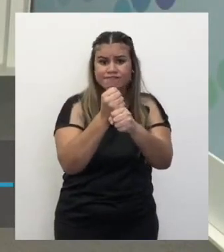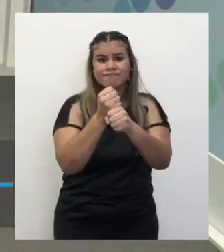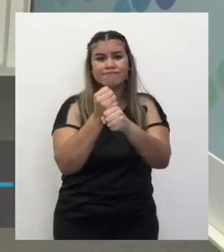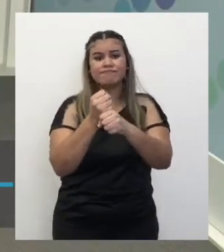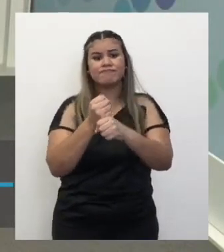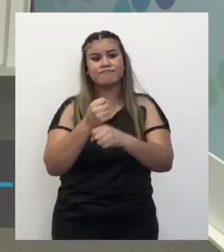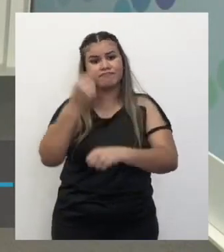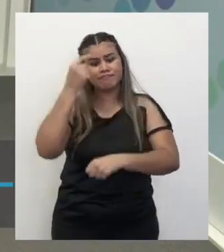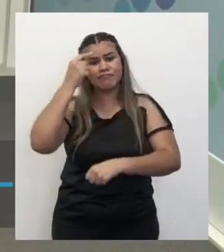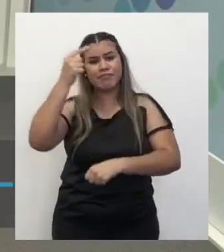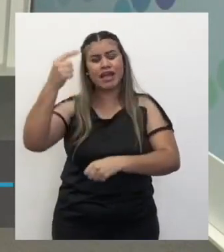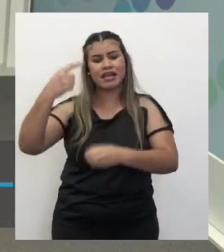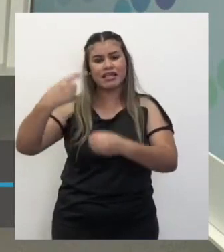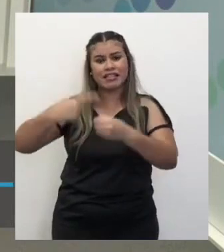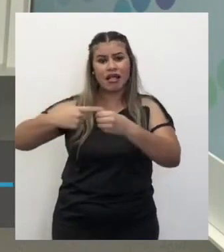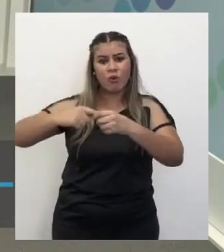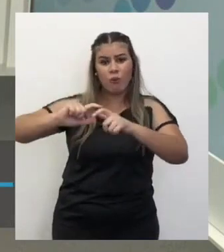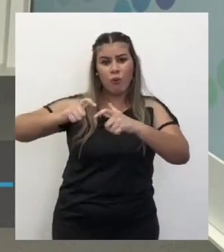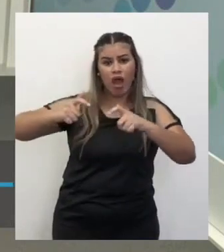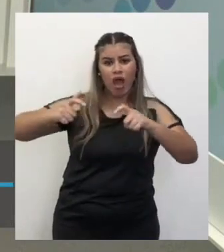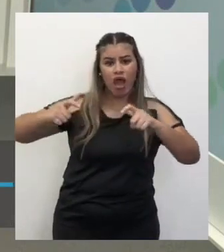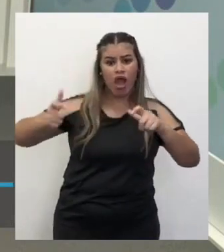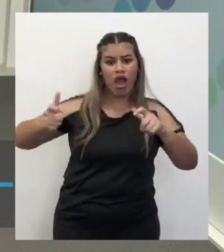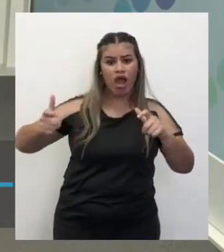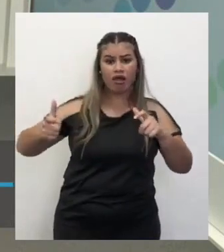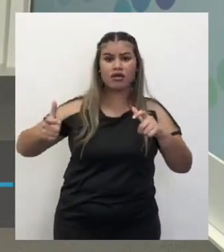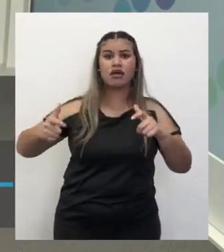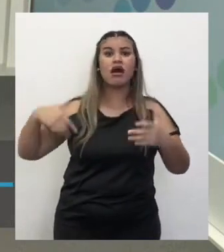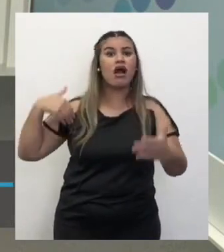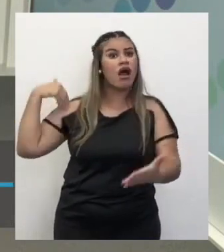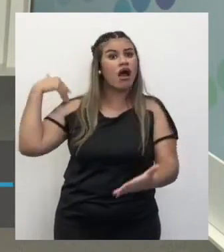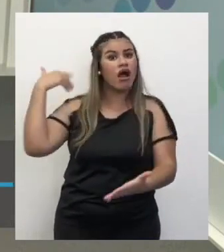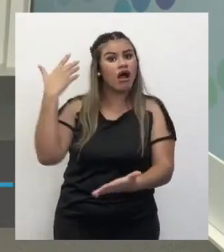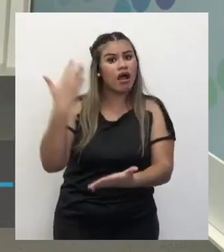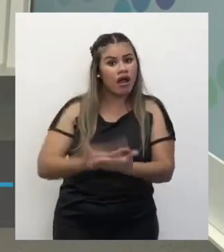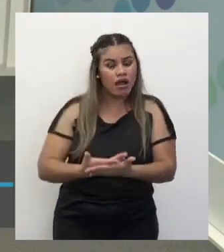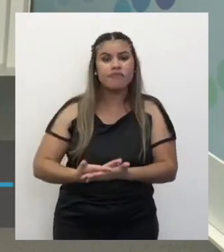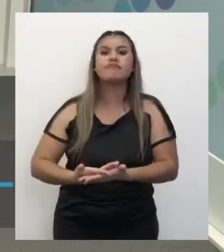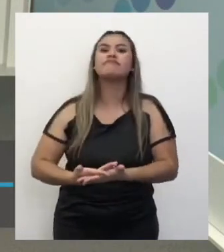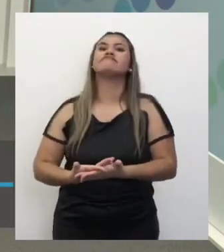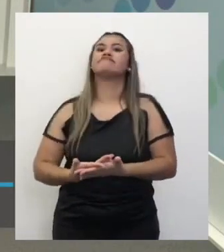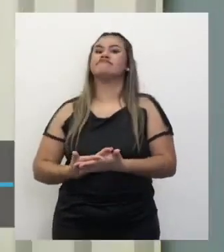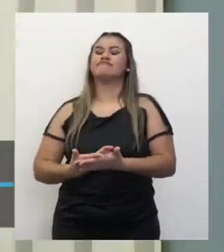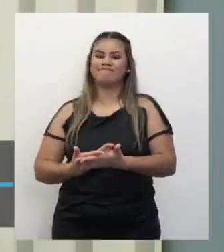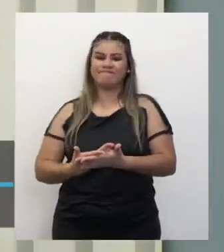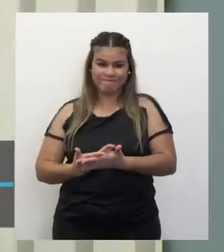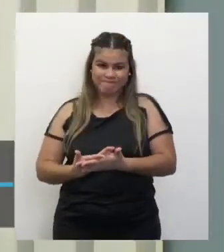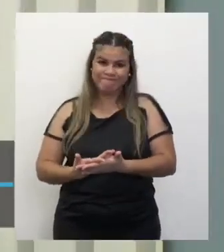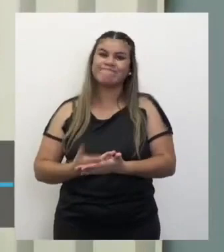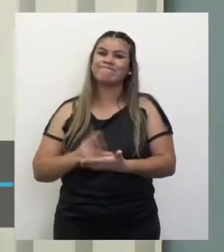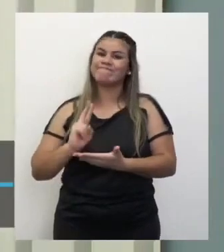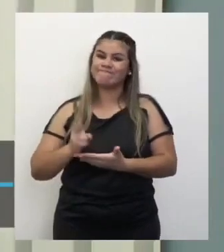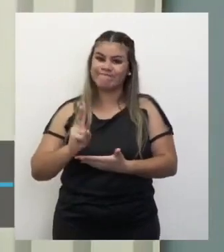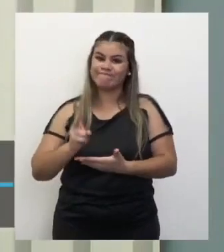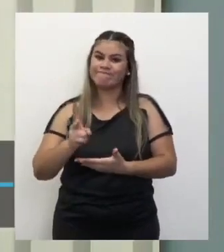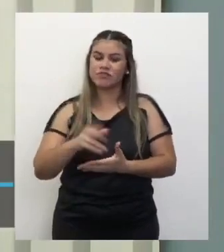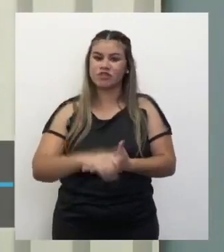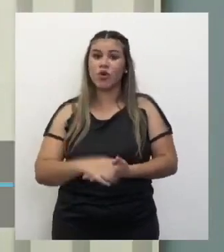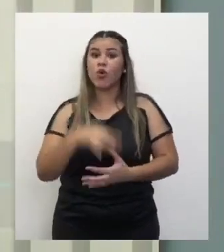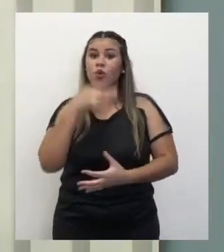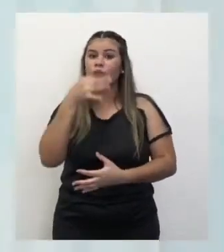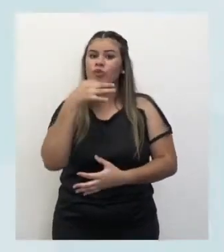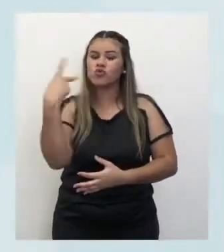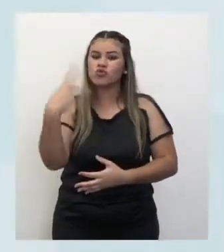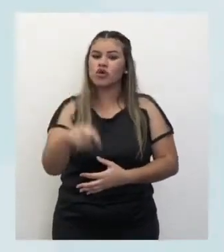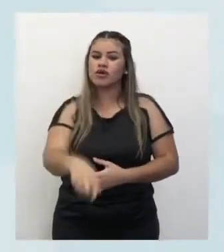né, que vão se formando. Exatamente, ainda atual, infelizmente atual. Em sua opinião,